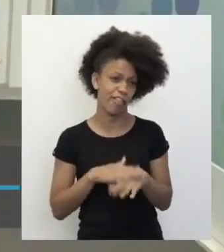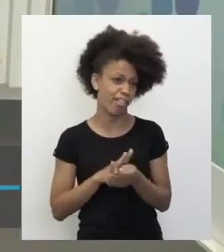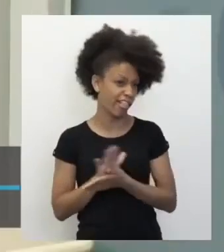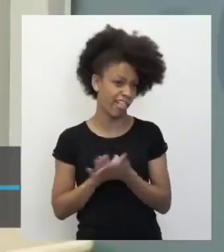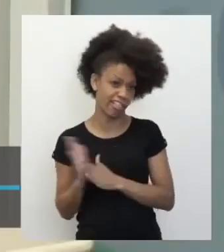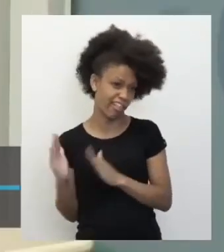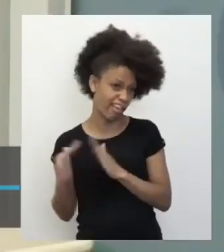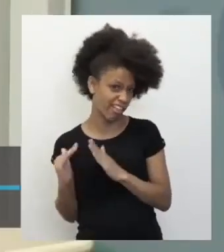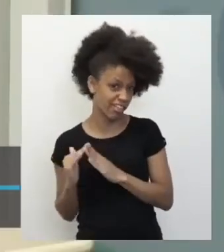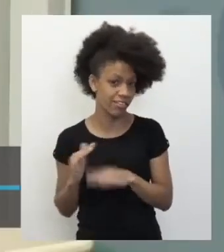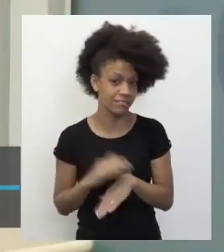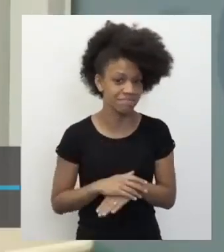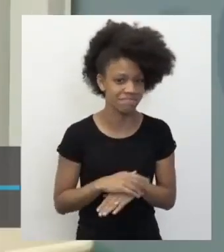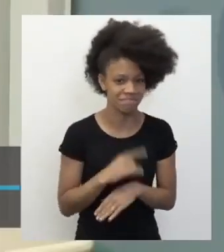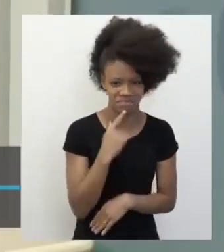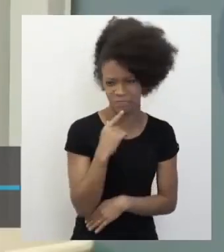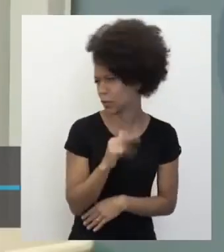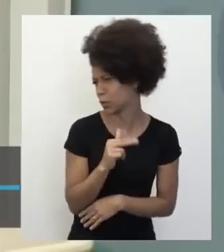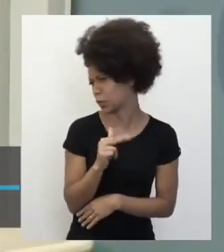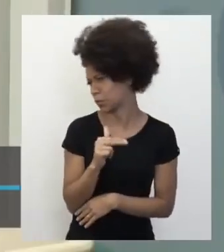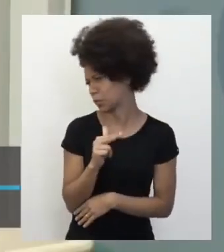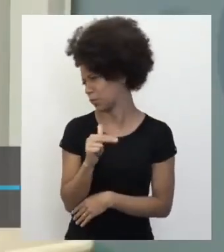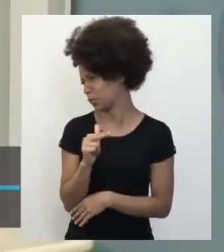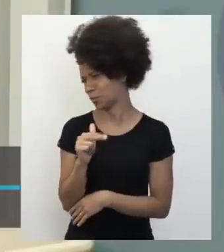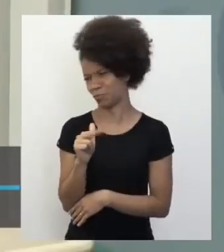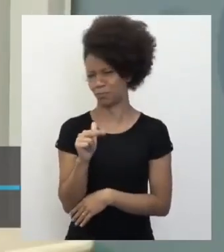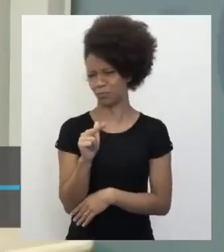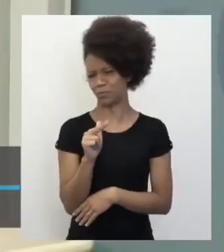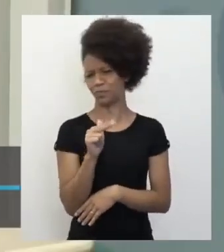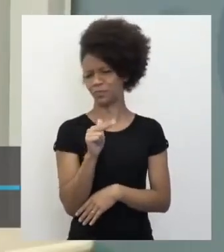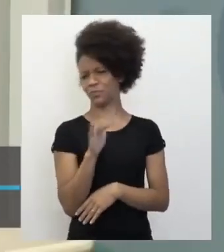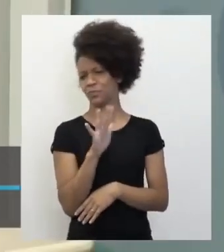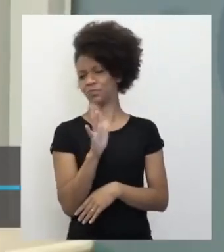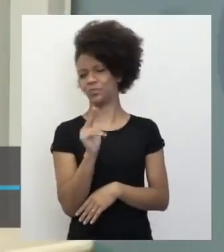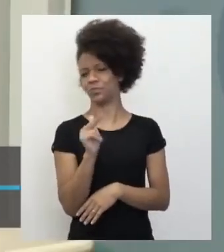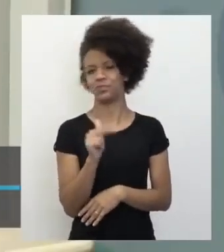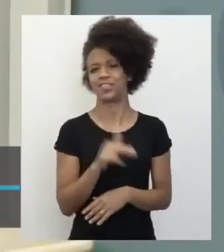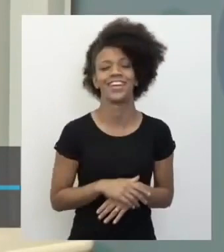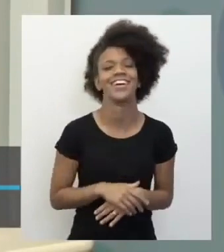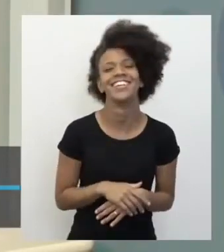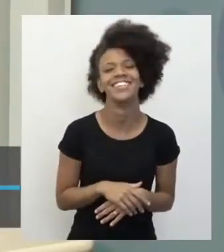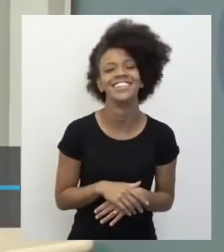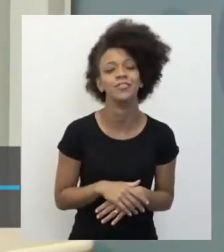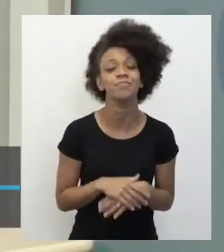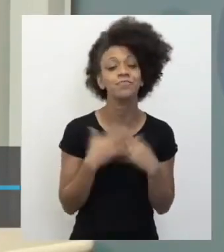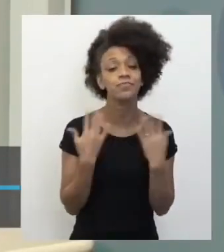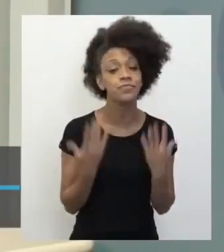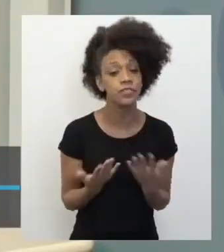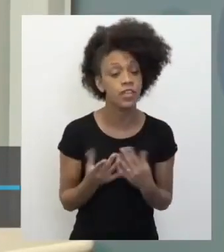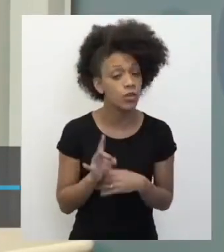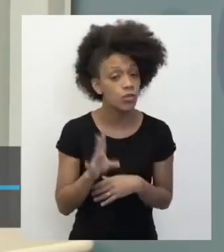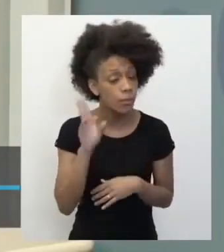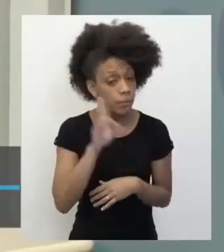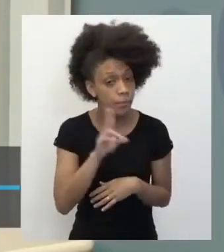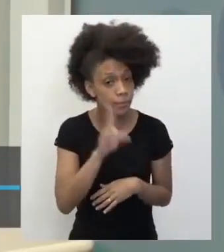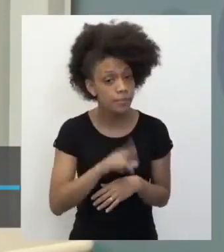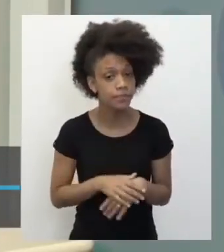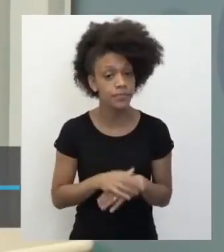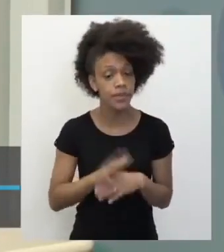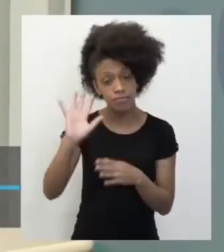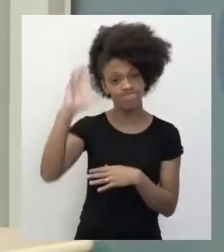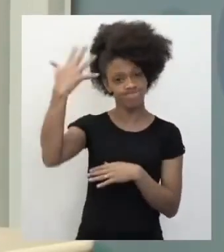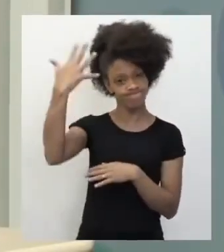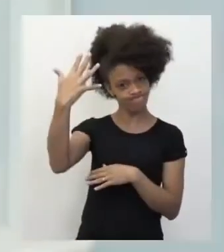Já aconteceu? Não, comigo né? nunca. Não, jamais. Não, isso não acontece. Não. Vamos lá então, só para relembrar a definição de